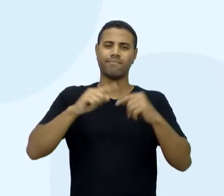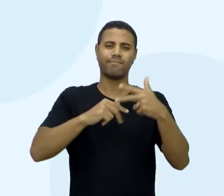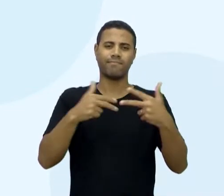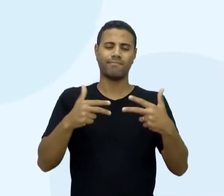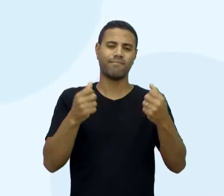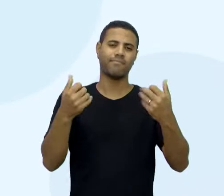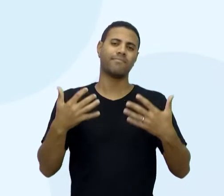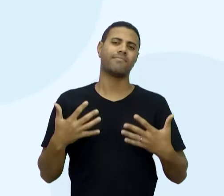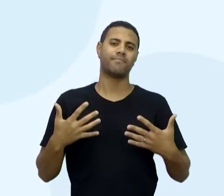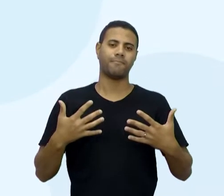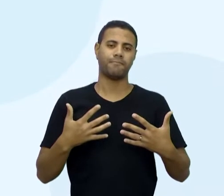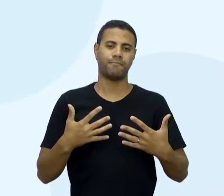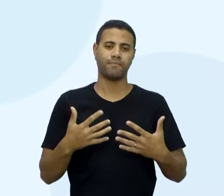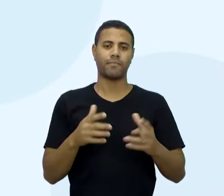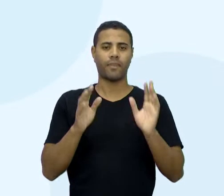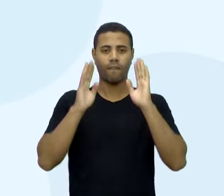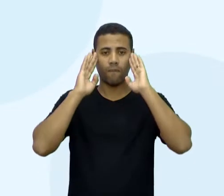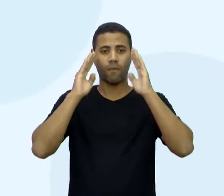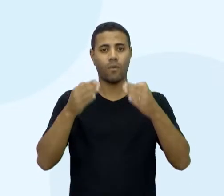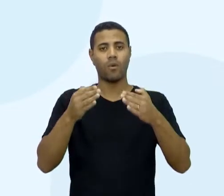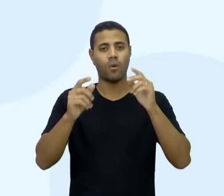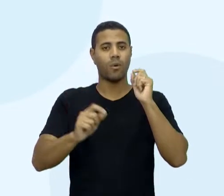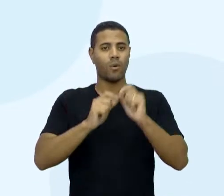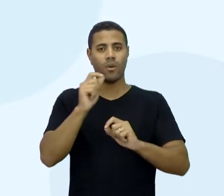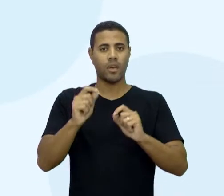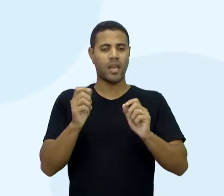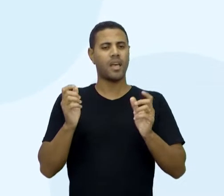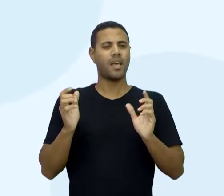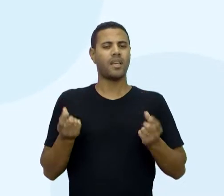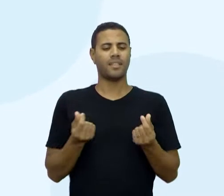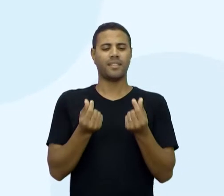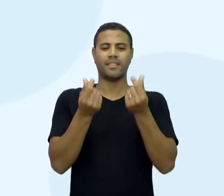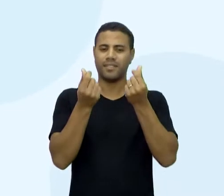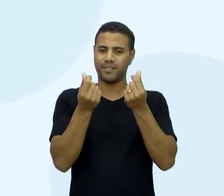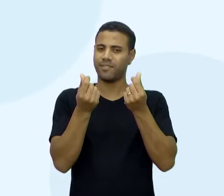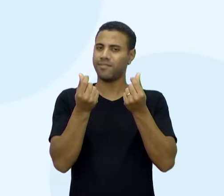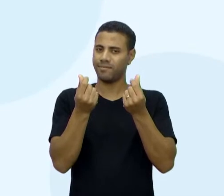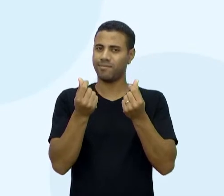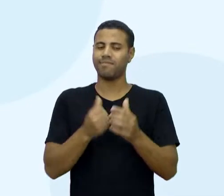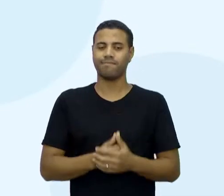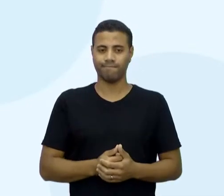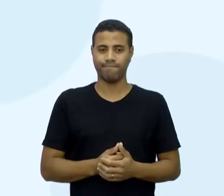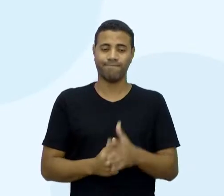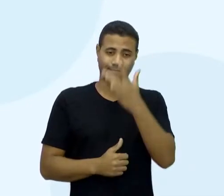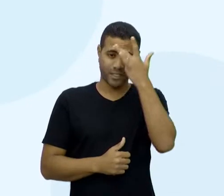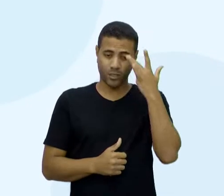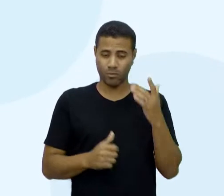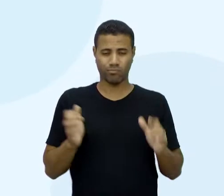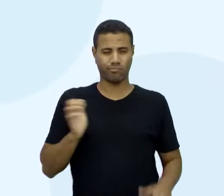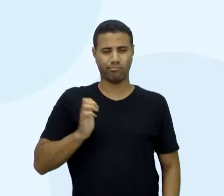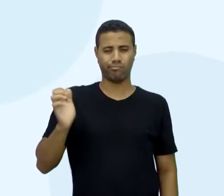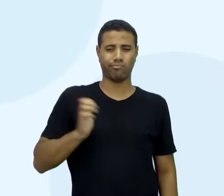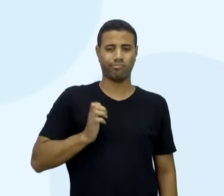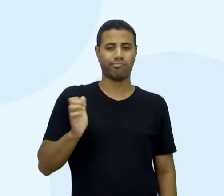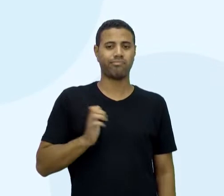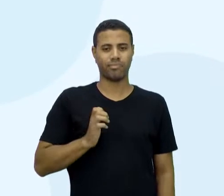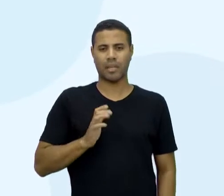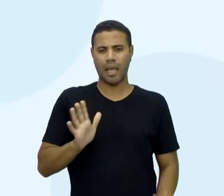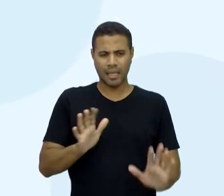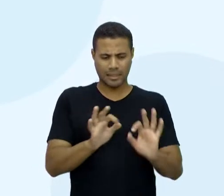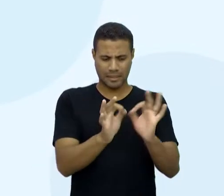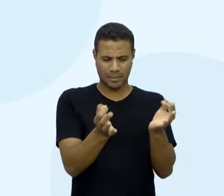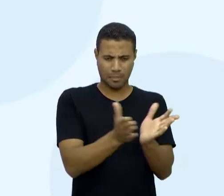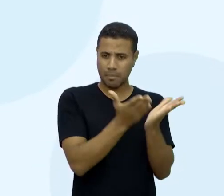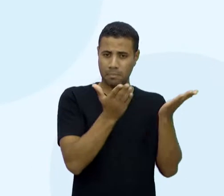são voltados apenas aí para os ricos, tá? Então, esses gabinetes de curiosidades não eram para pessoas